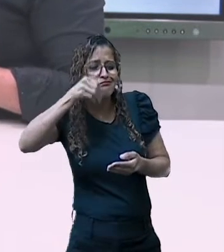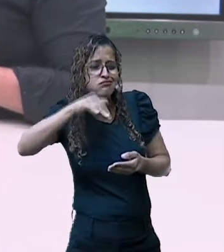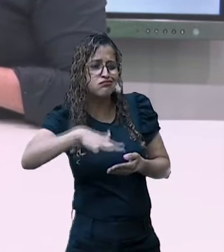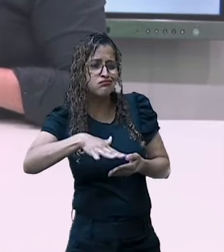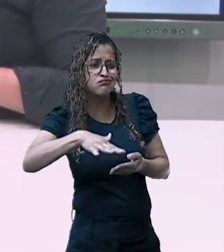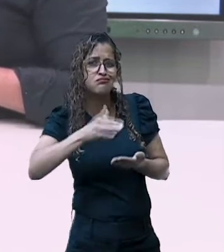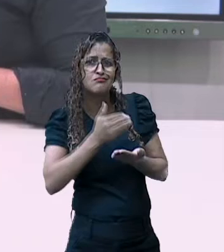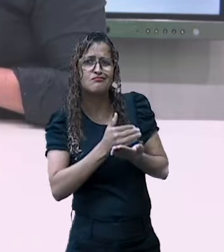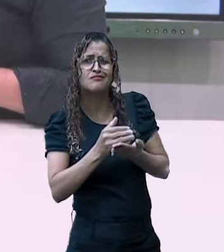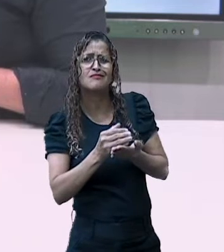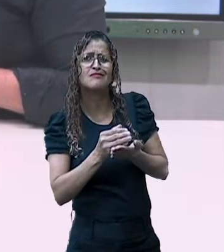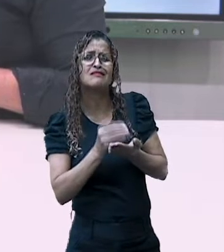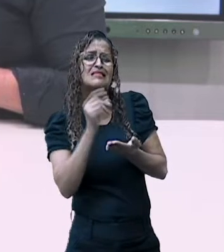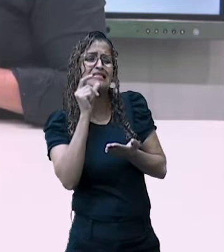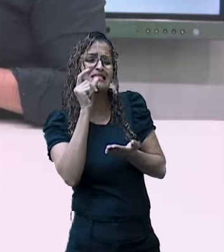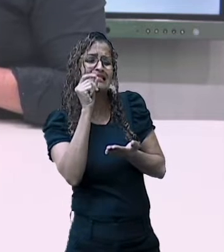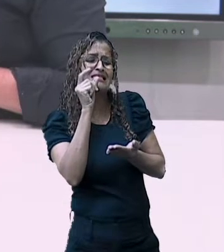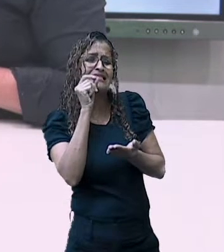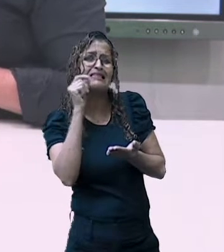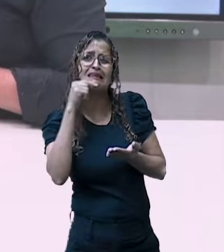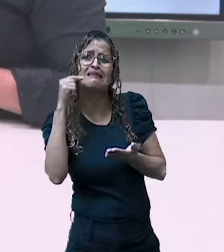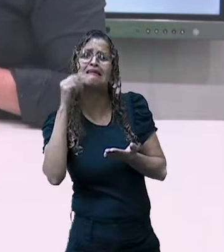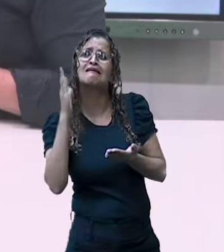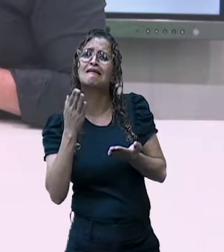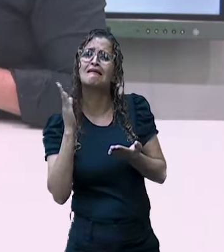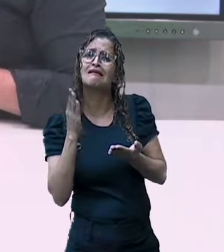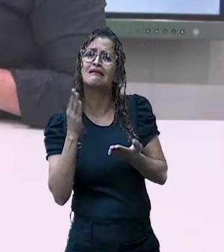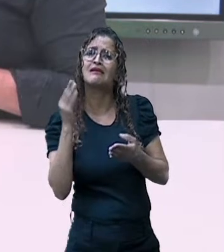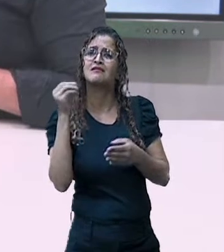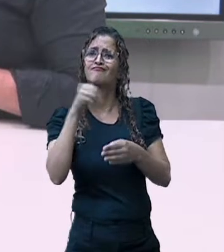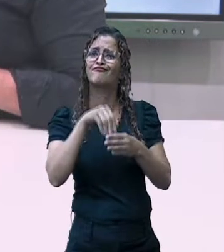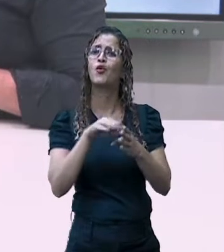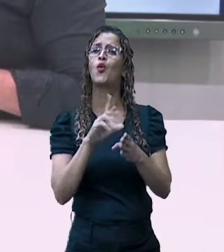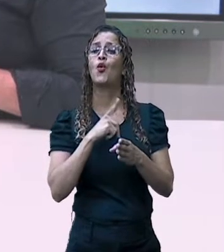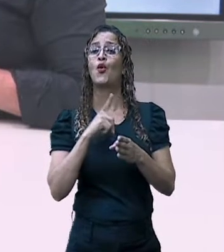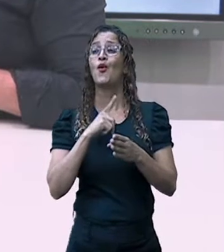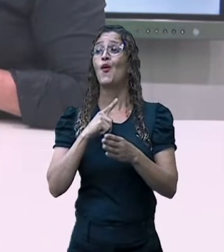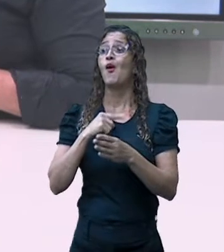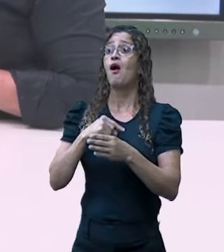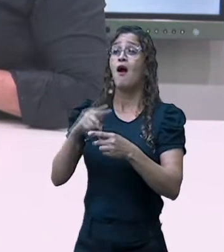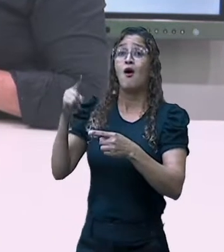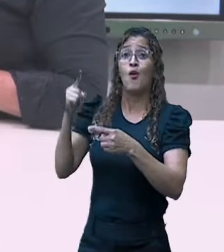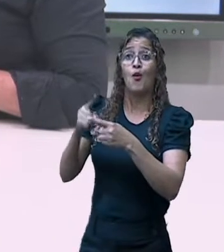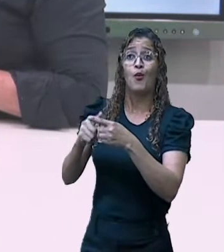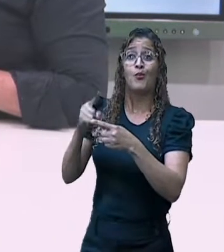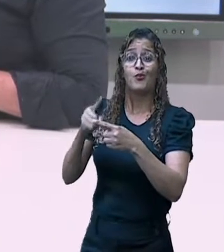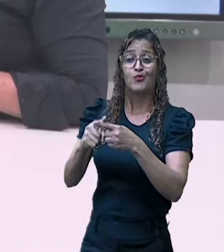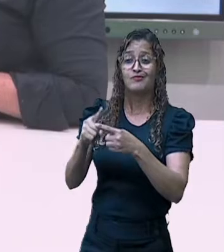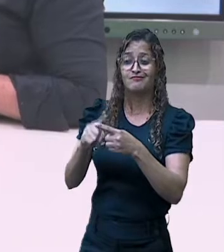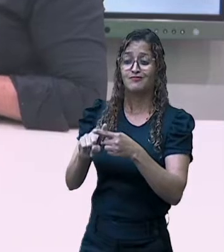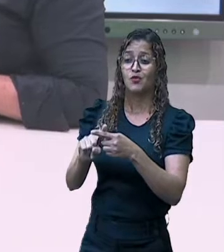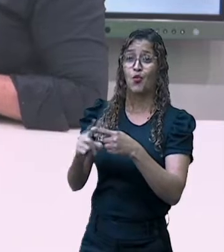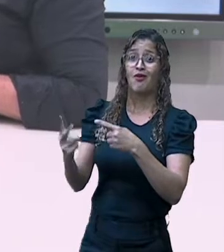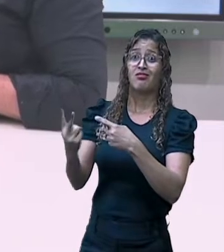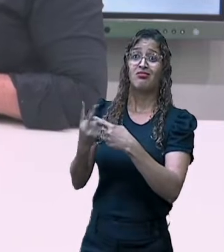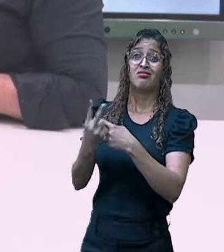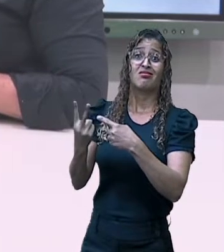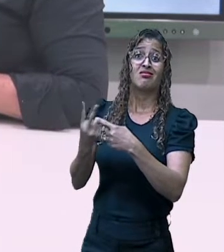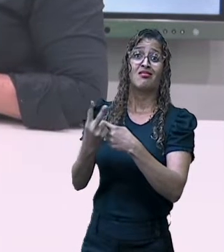e com muita cárie. Isso aí é reflexo, às vezes, de um cuidado que não está sendo